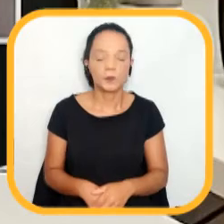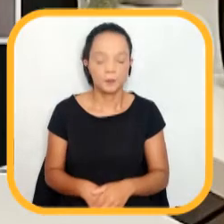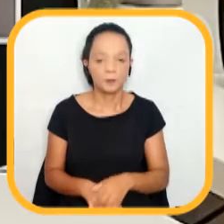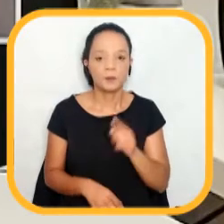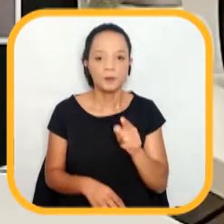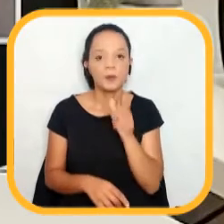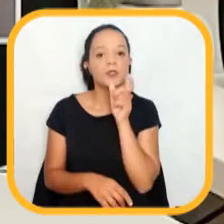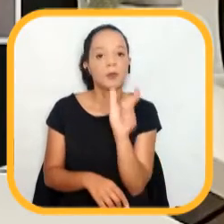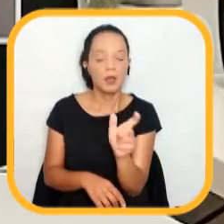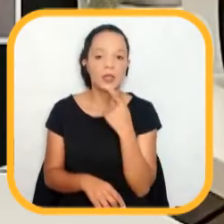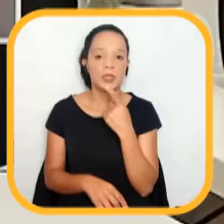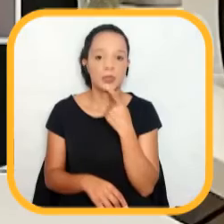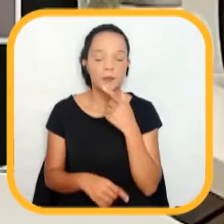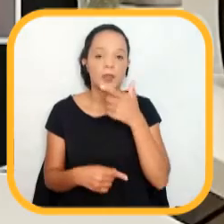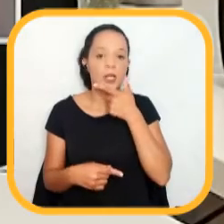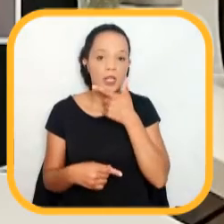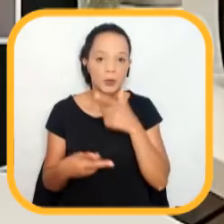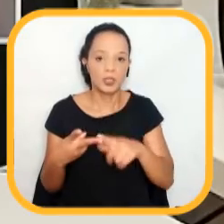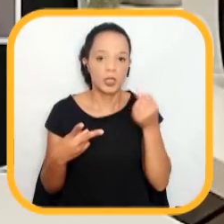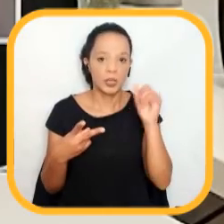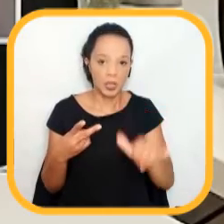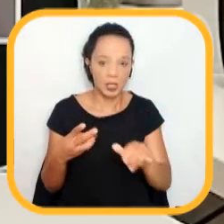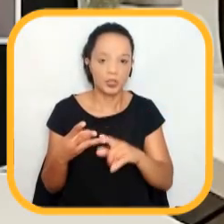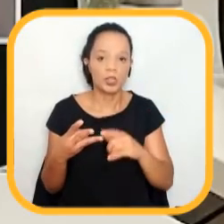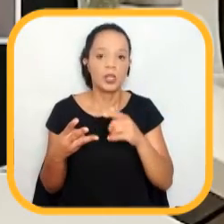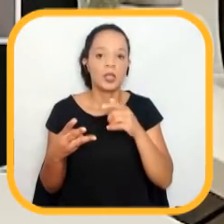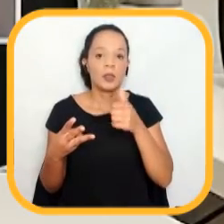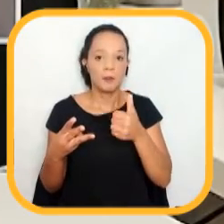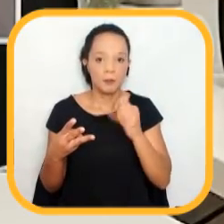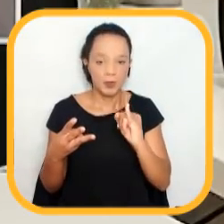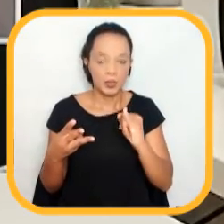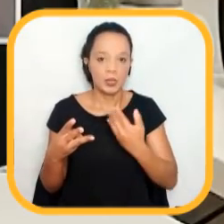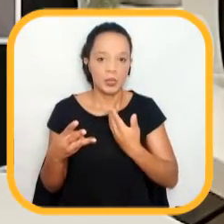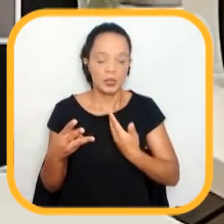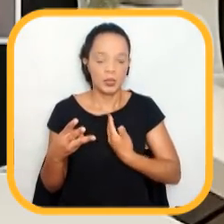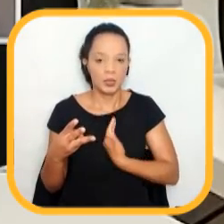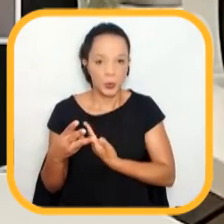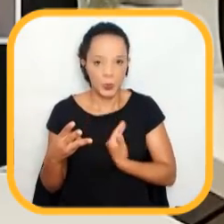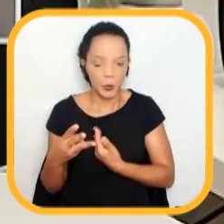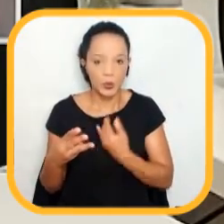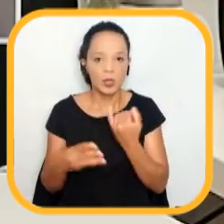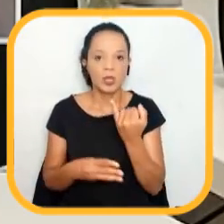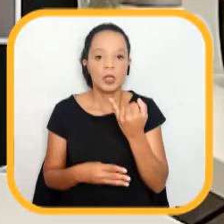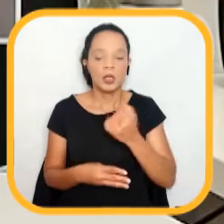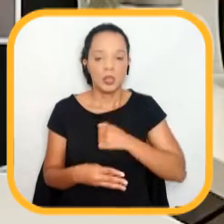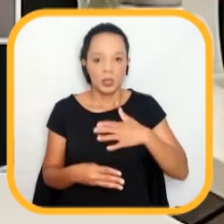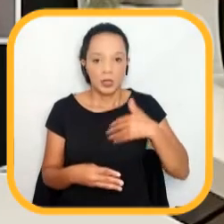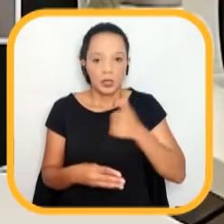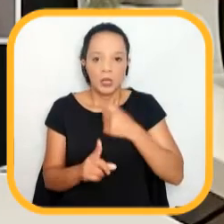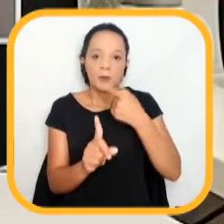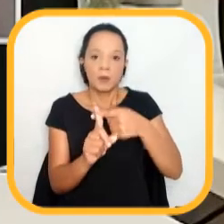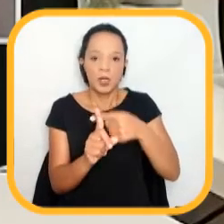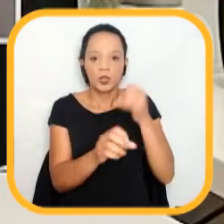pessoas. LGBTI+, é uma sigla que significa lésbicas, gays, bissexuais, trans, intersexo, e o sinal